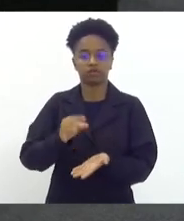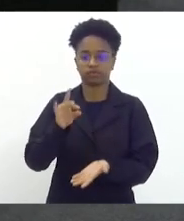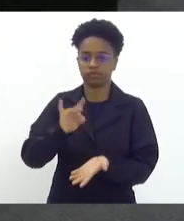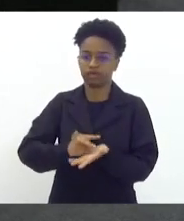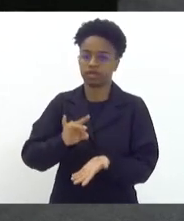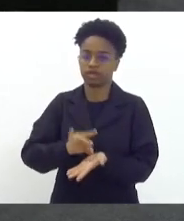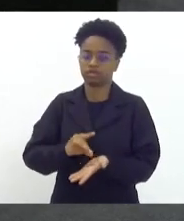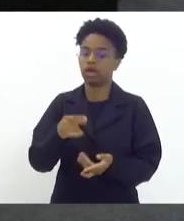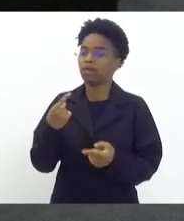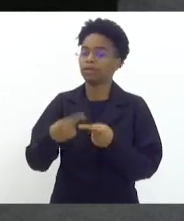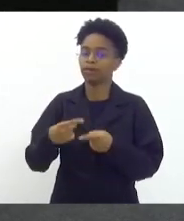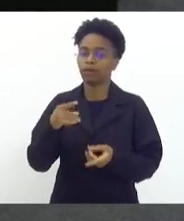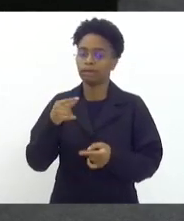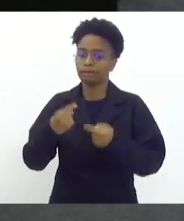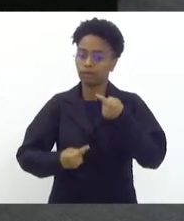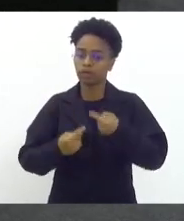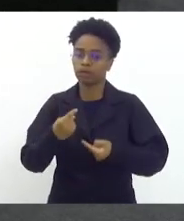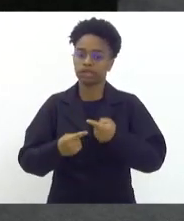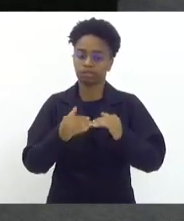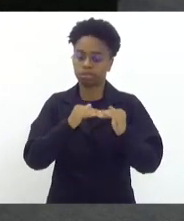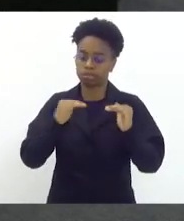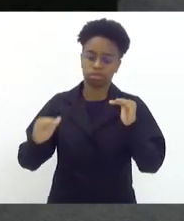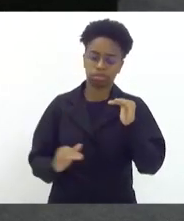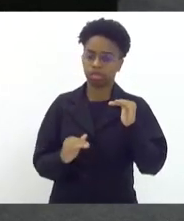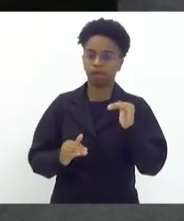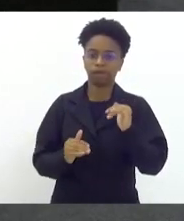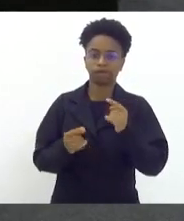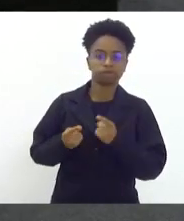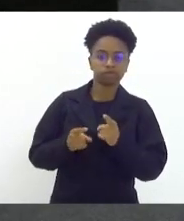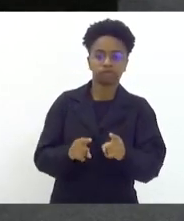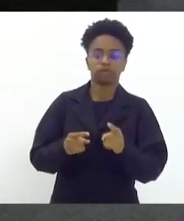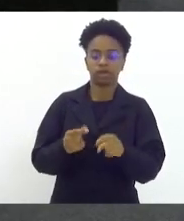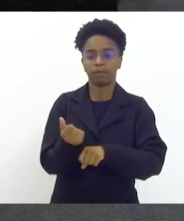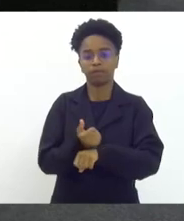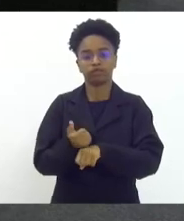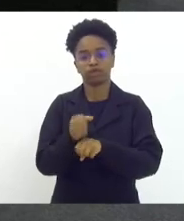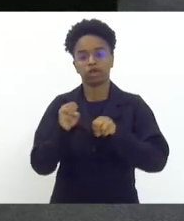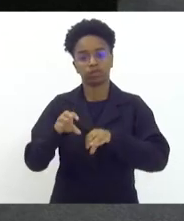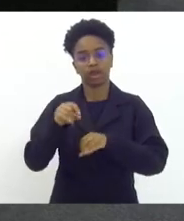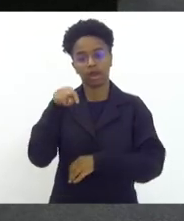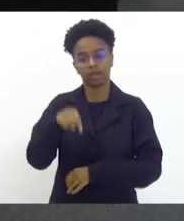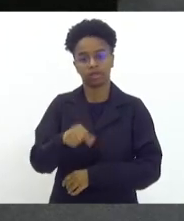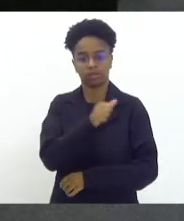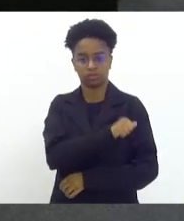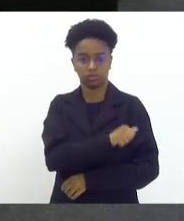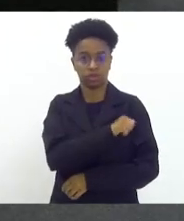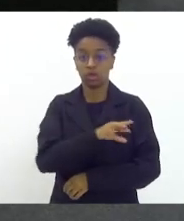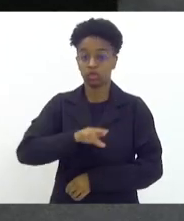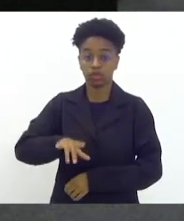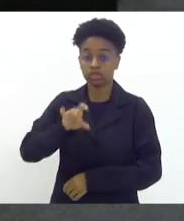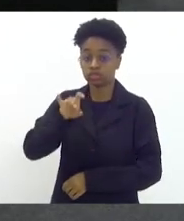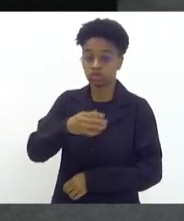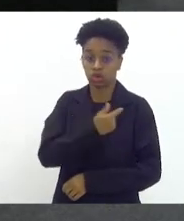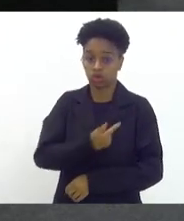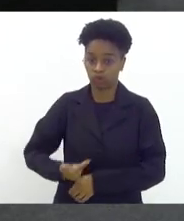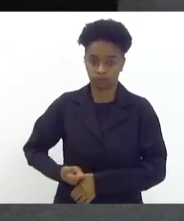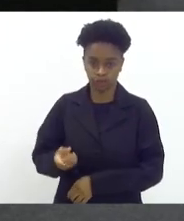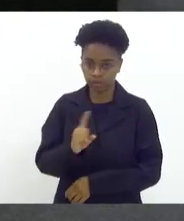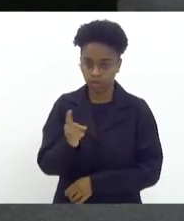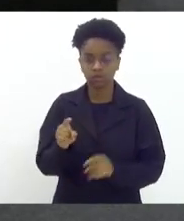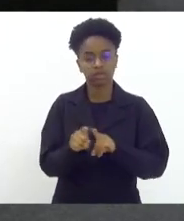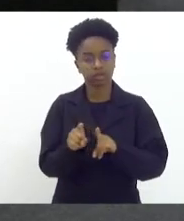suja e baixa que persegue os profissionais de Educação no nosso estado não só no governo do estado mas